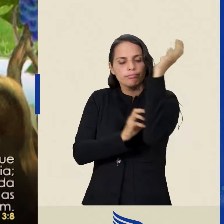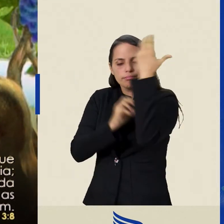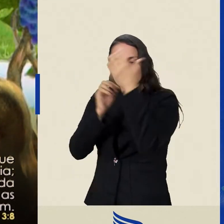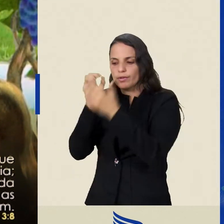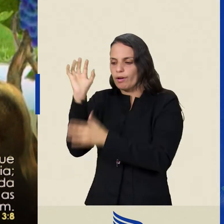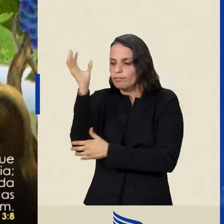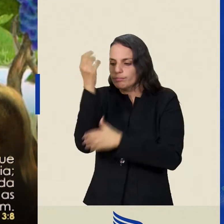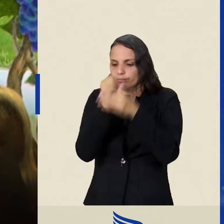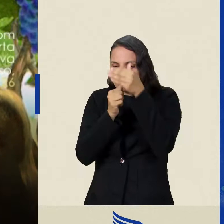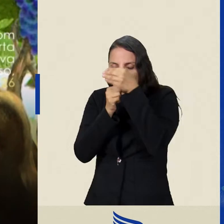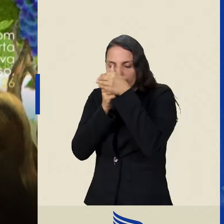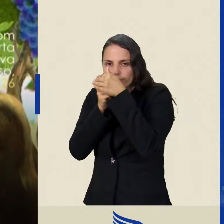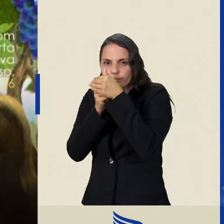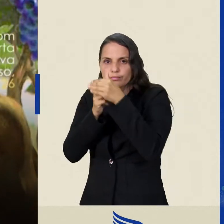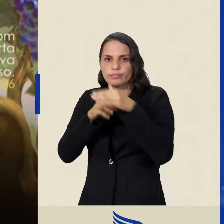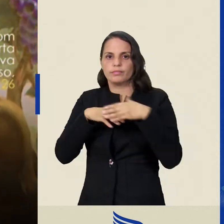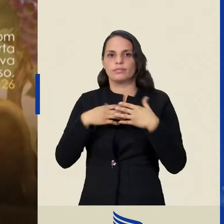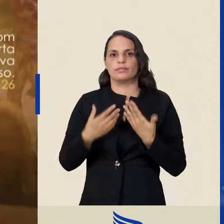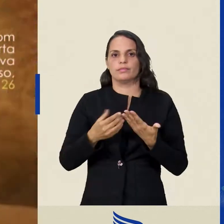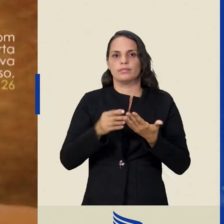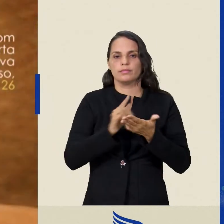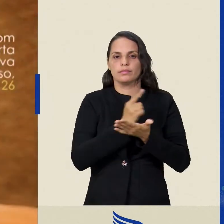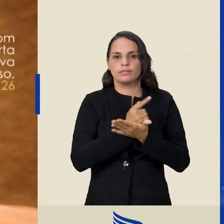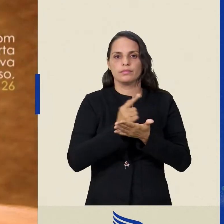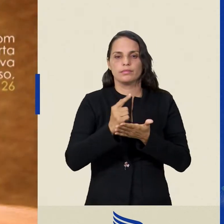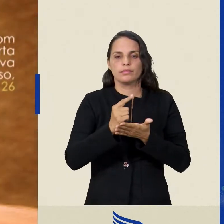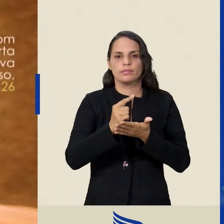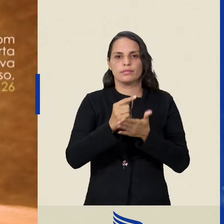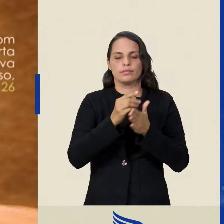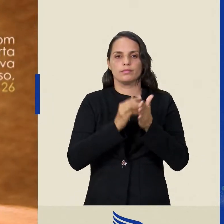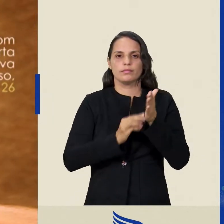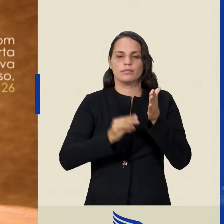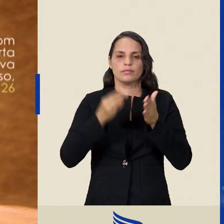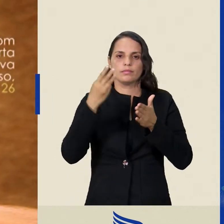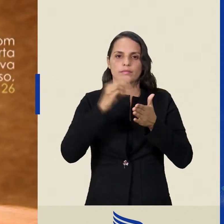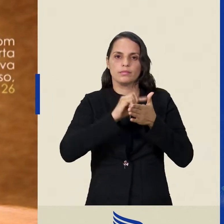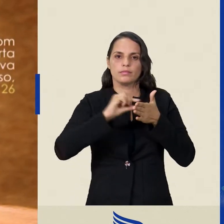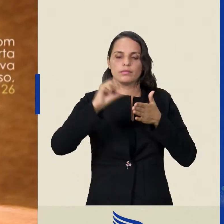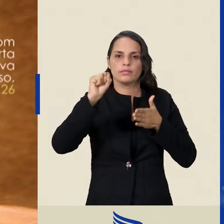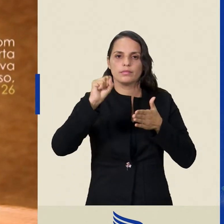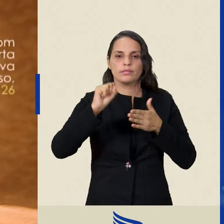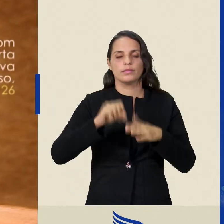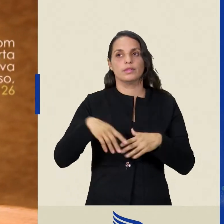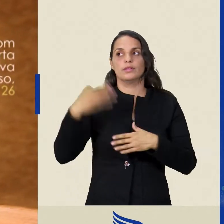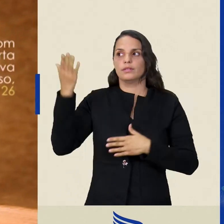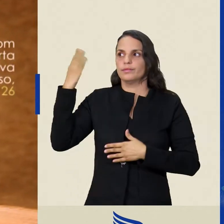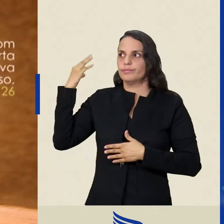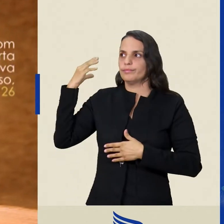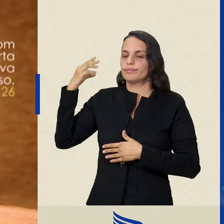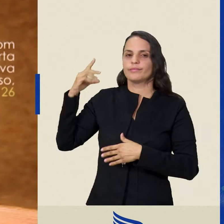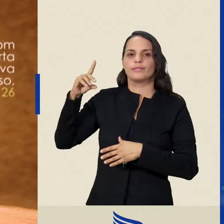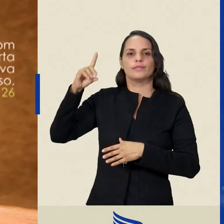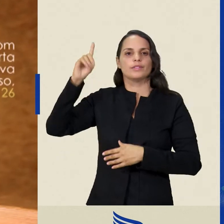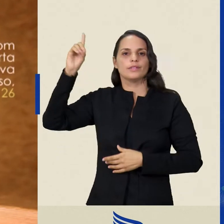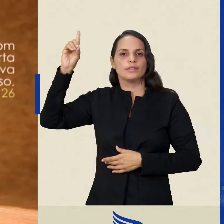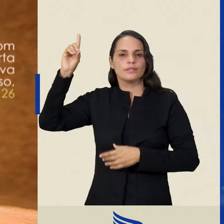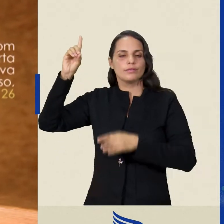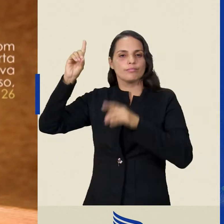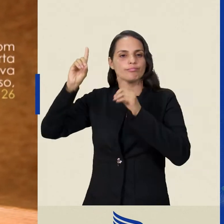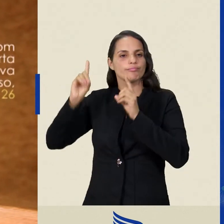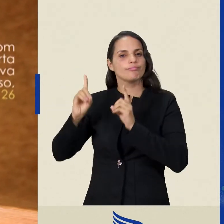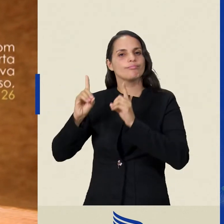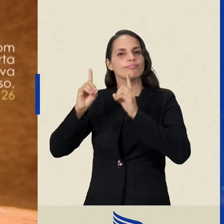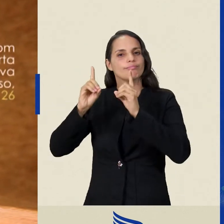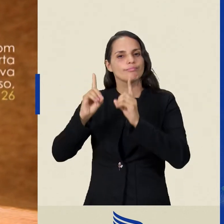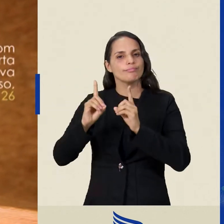jardim. Gênesis 3, 8. Outrora o homem andava com Deus no Éden. De face descoberta, contemplava